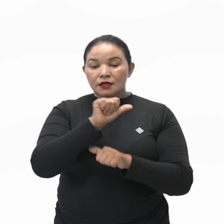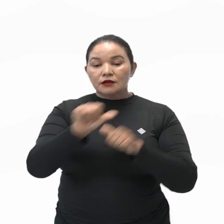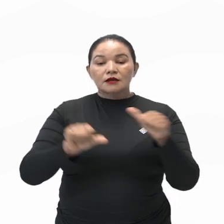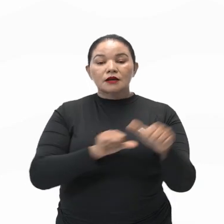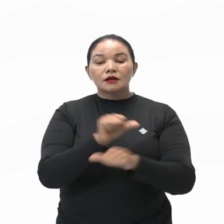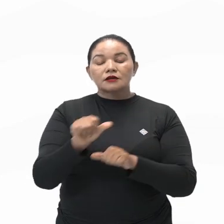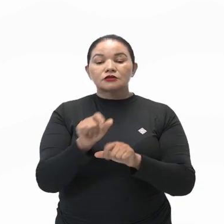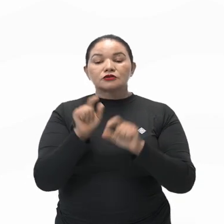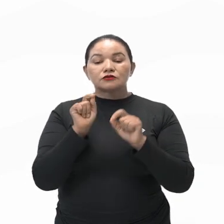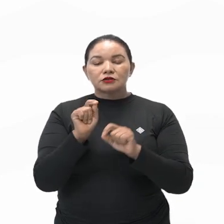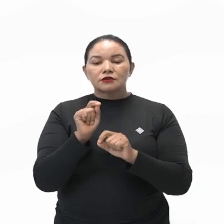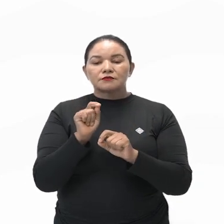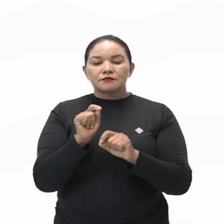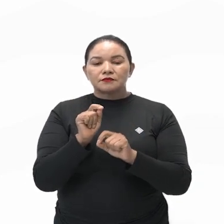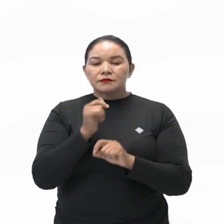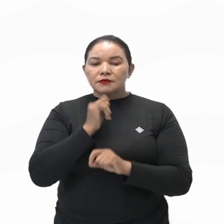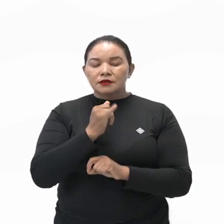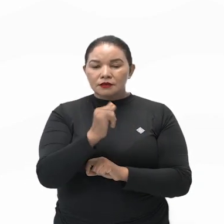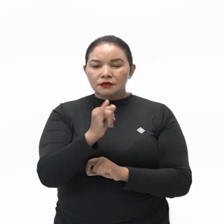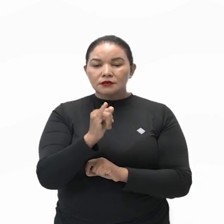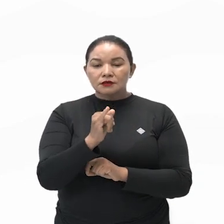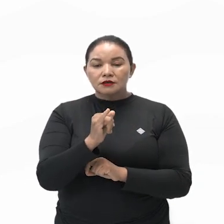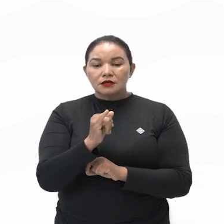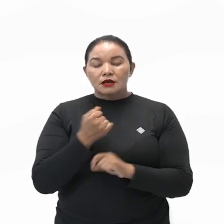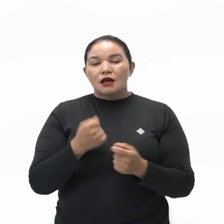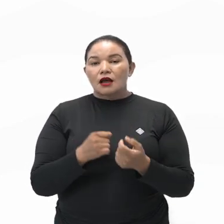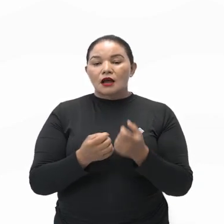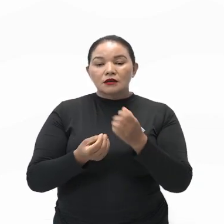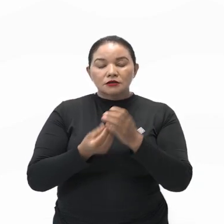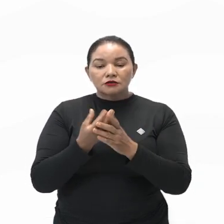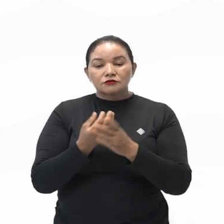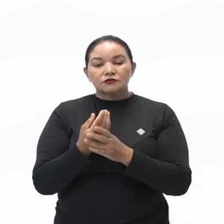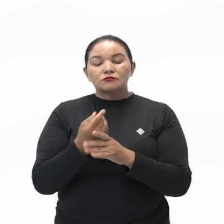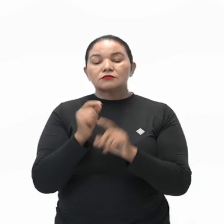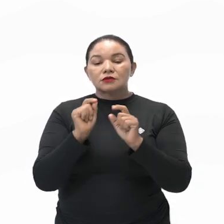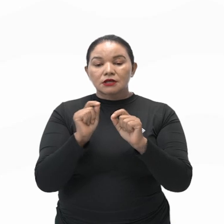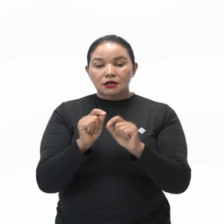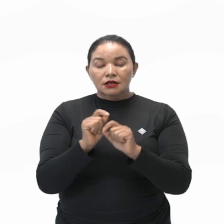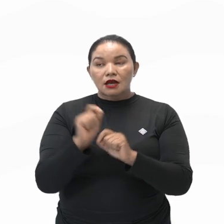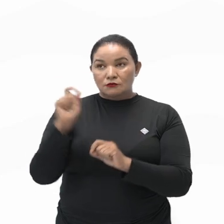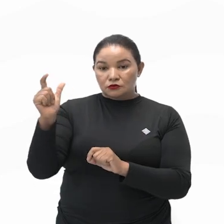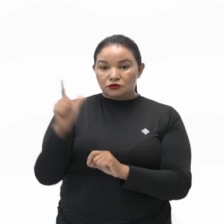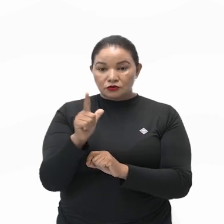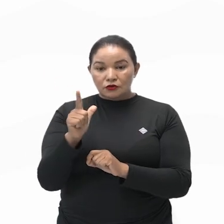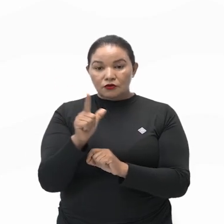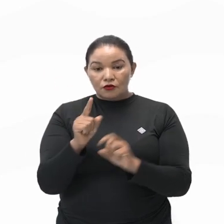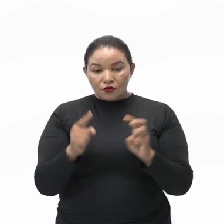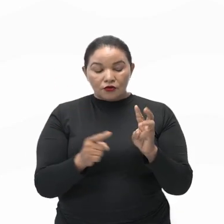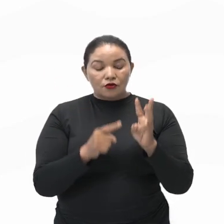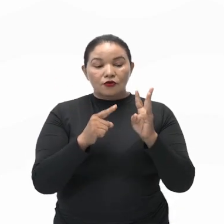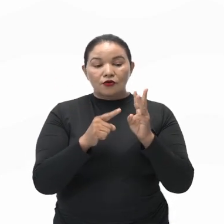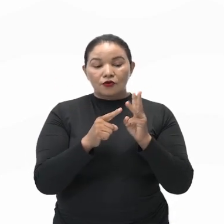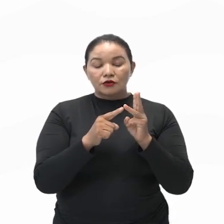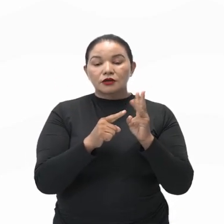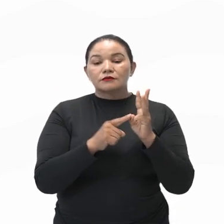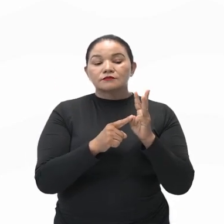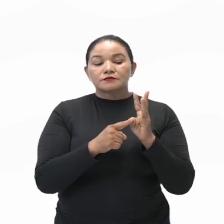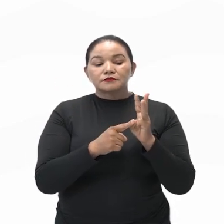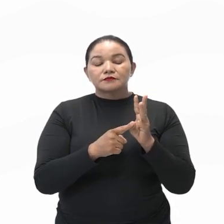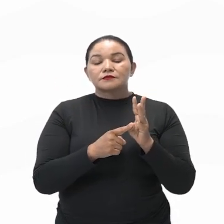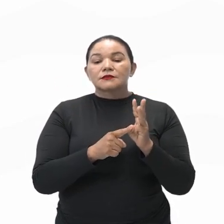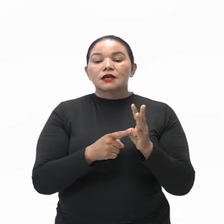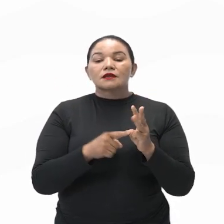energia, que a gente está falando de qualquer outra fonte, para a energia solar, eólica e biomassa. A